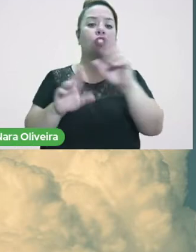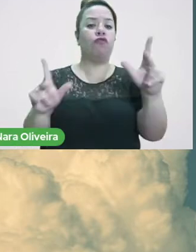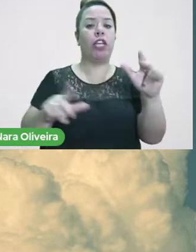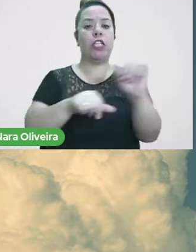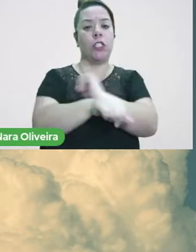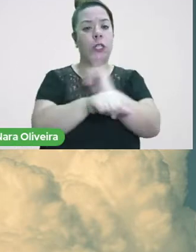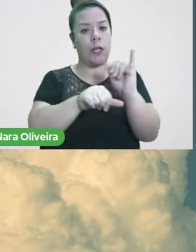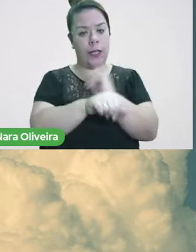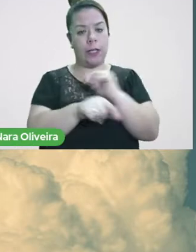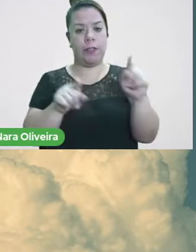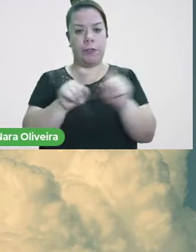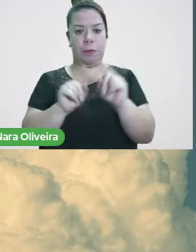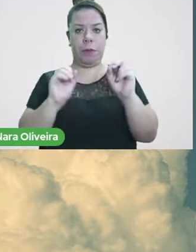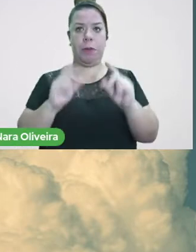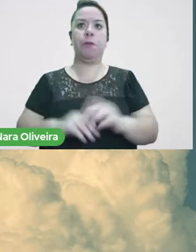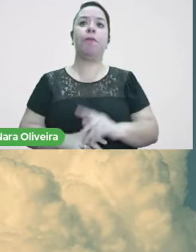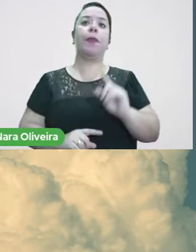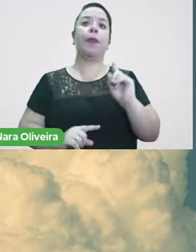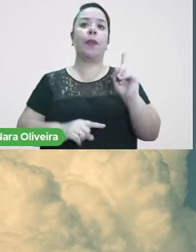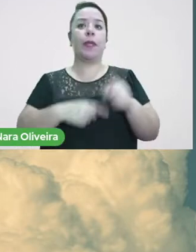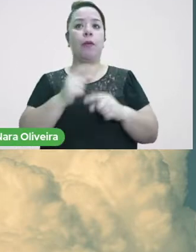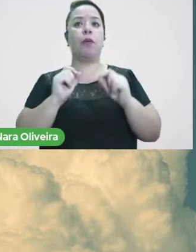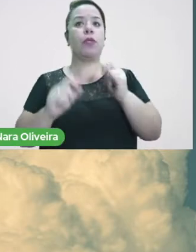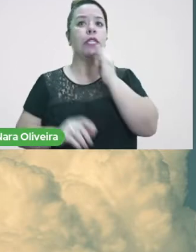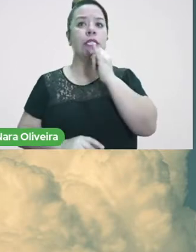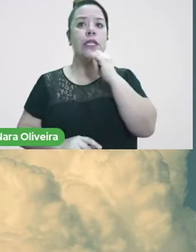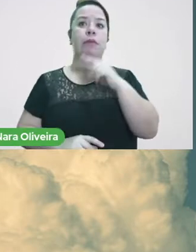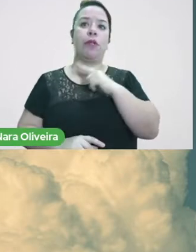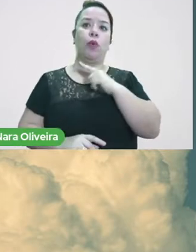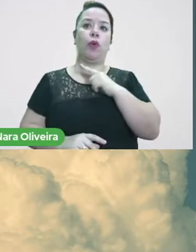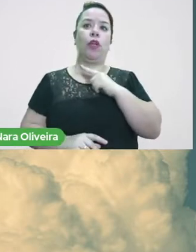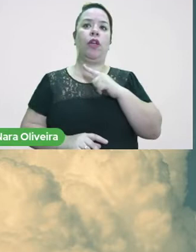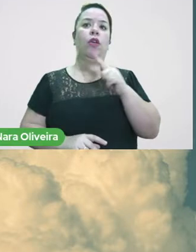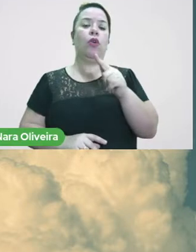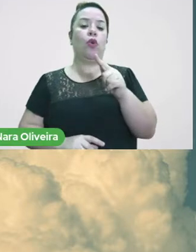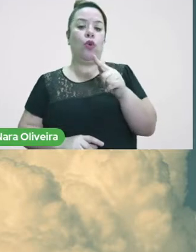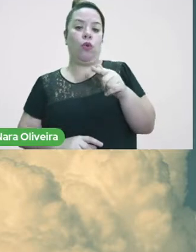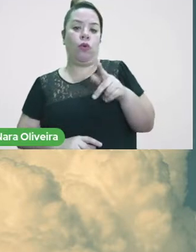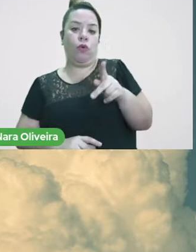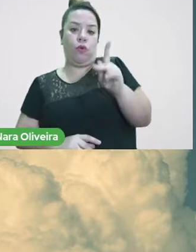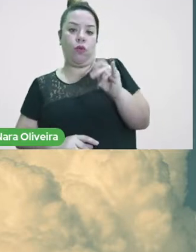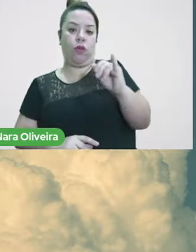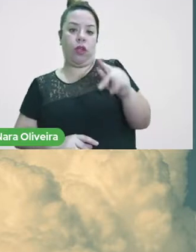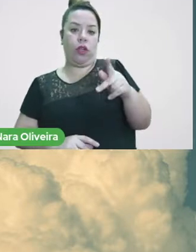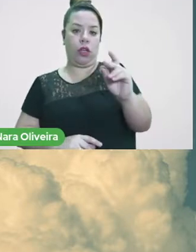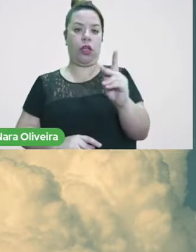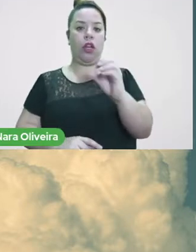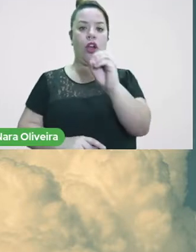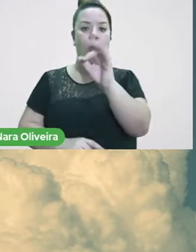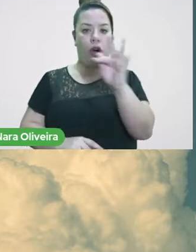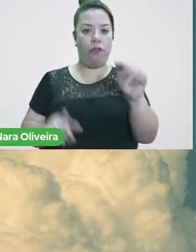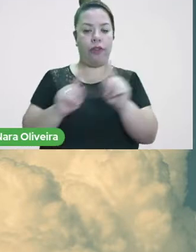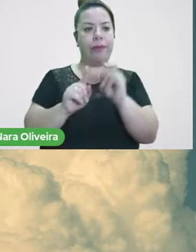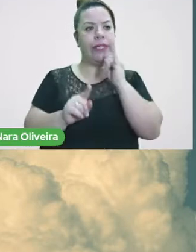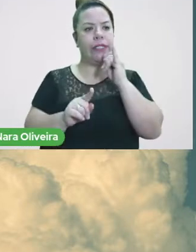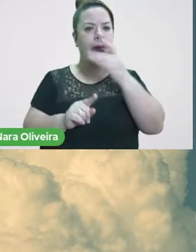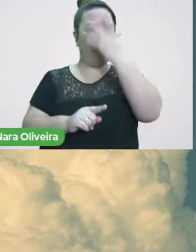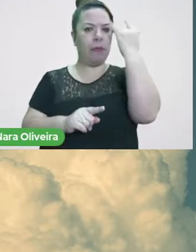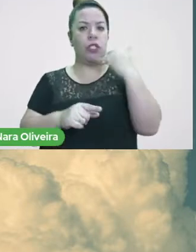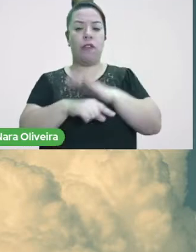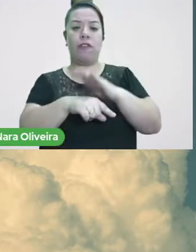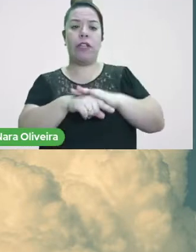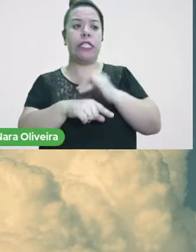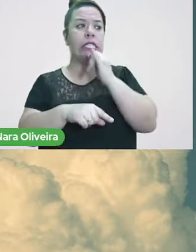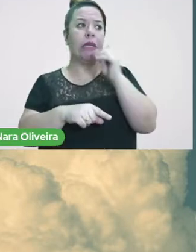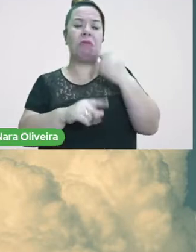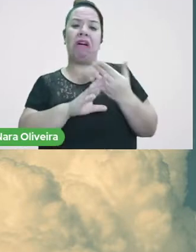vem o kickoff. Ok, quem vai tocar o card pode não ter sido a mesma pessoa que ajudou a fazer a análise. Pode ser uma pessoa nova no time, pode ser alguém que